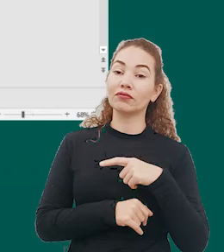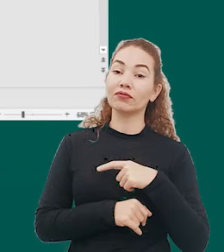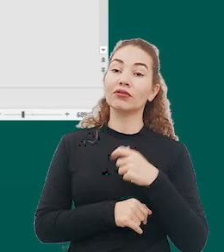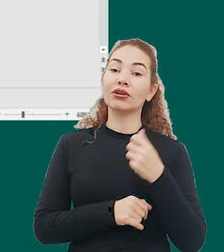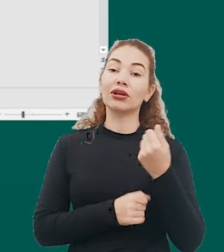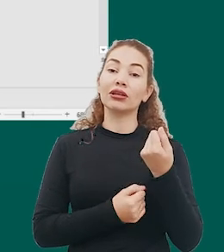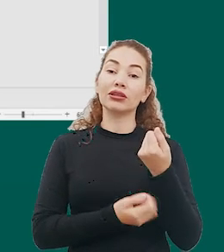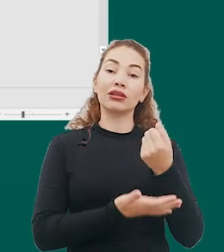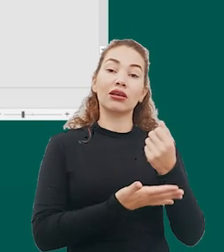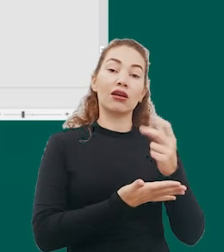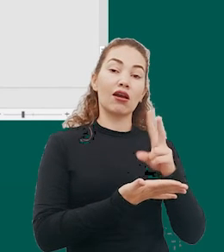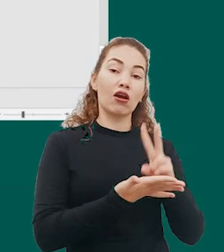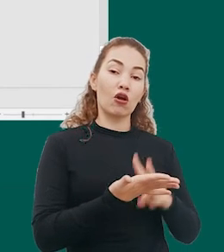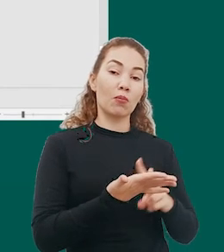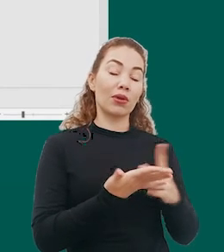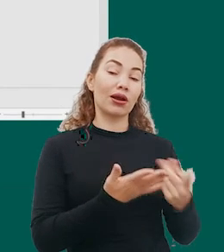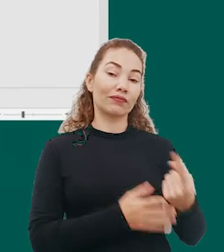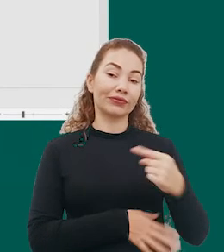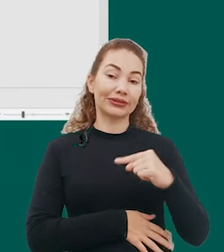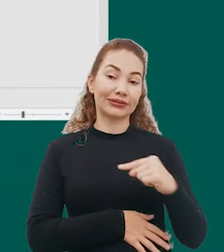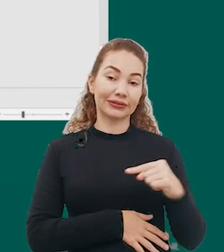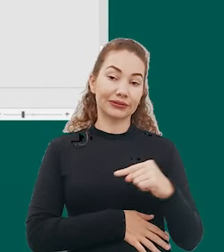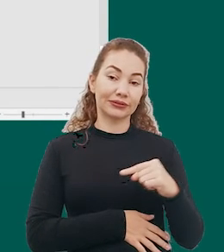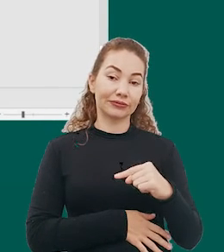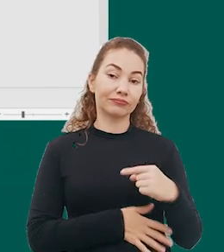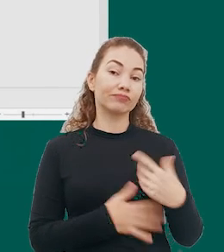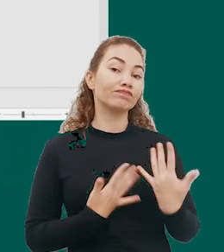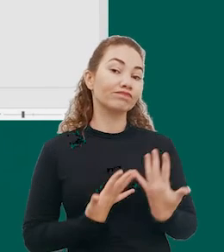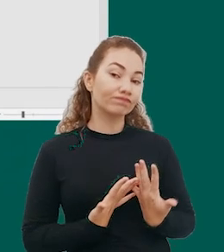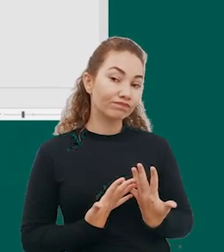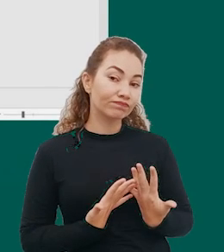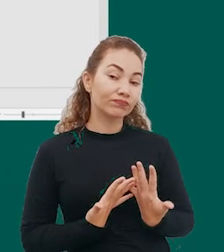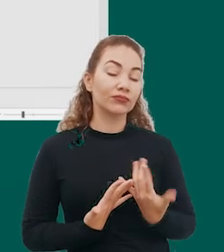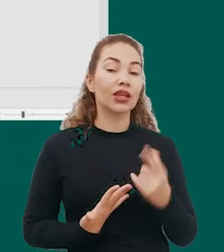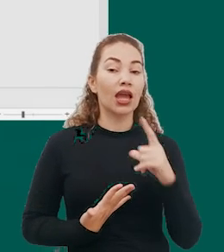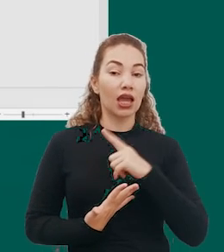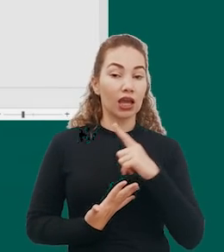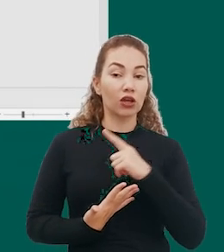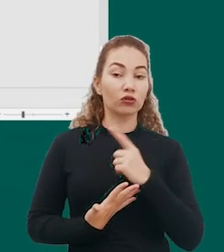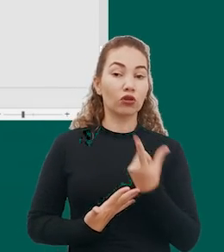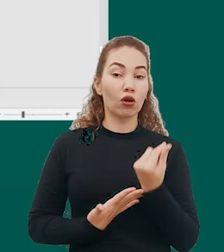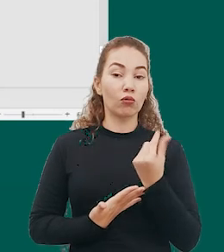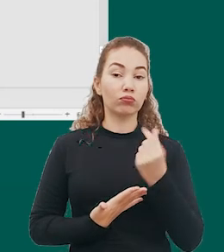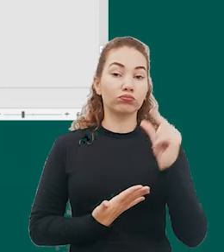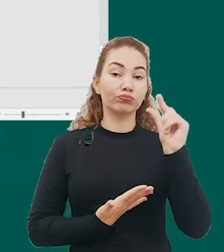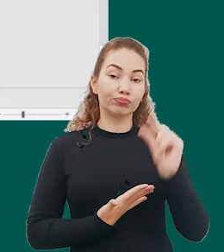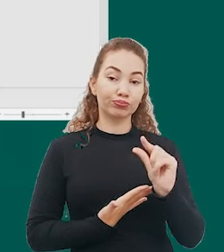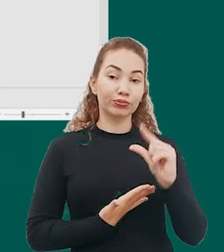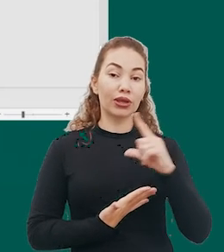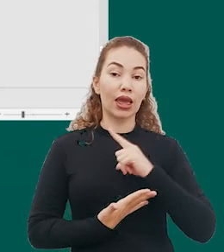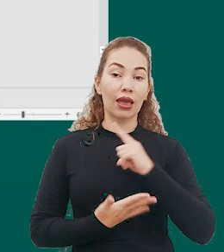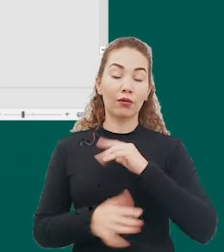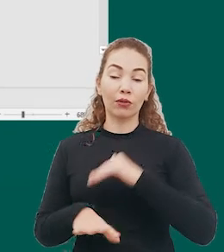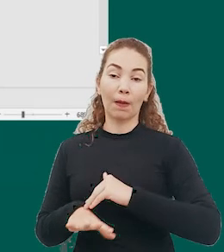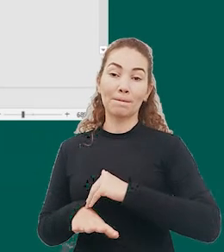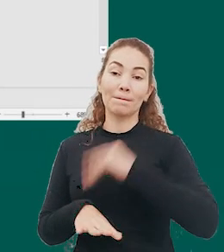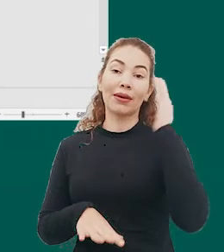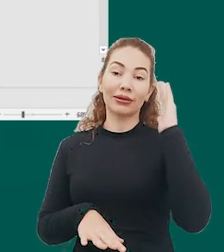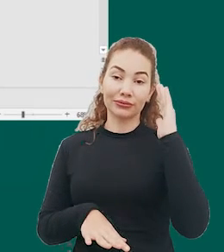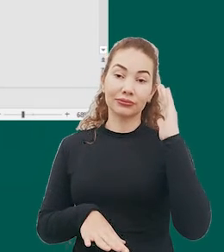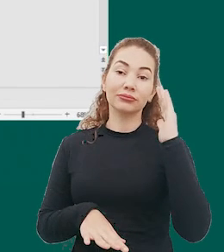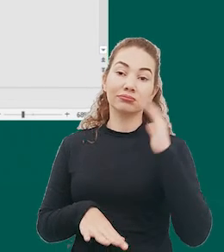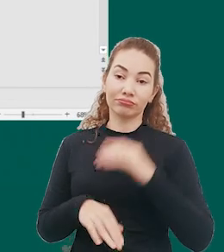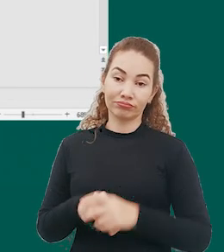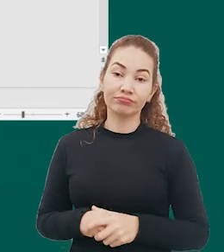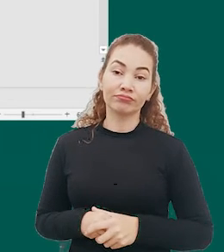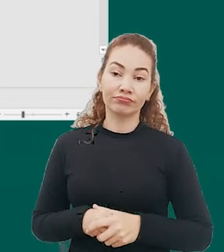variação patrimonial negativa, ou seja, eu recebi menos do que eu tenho de bens, de